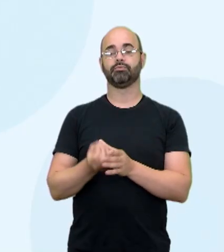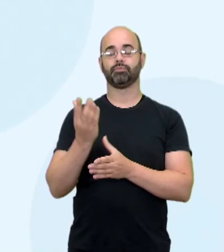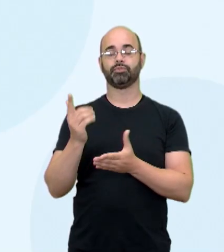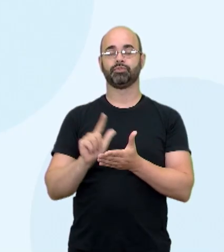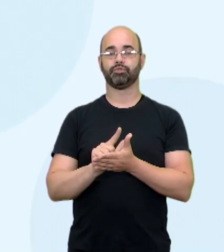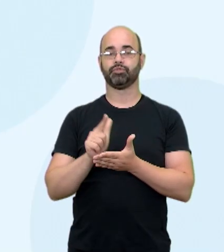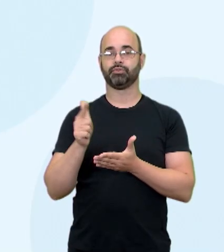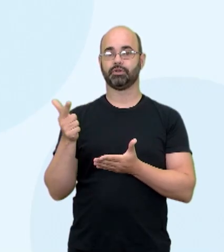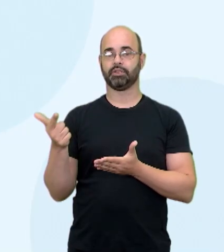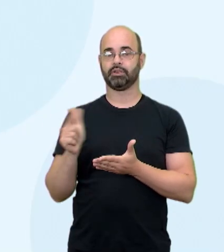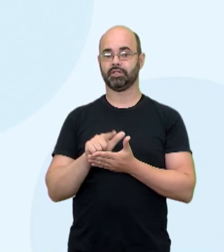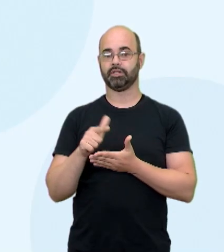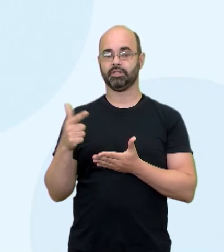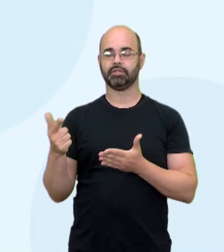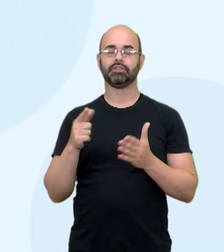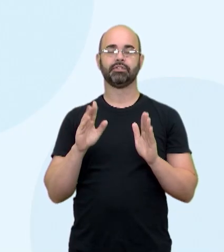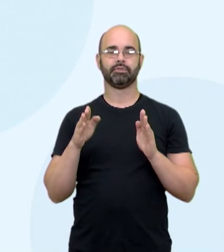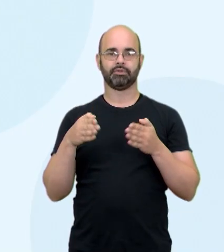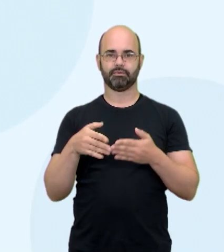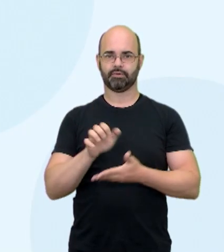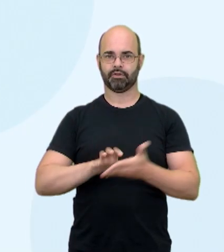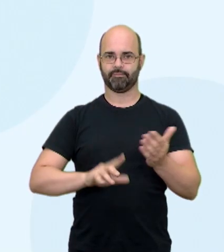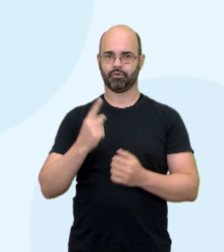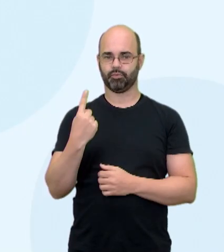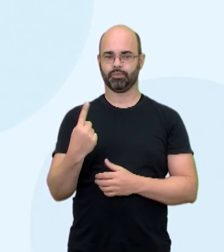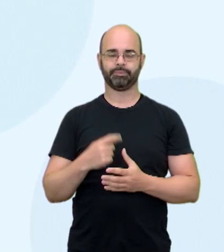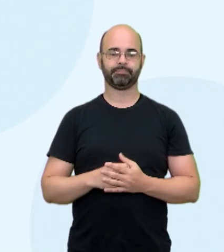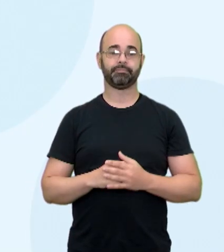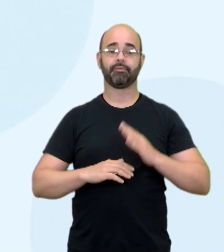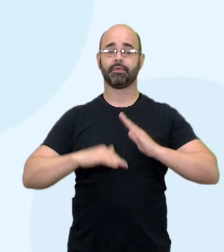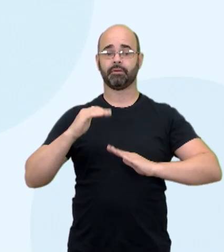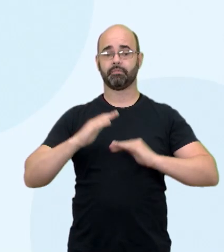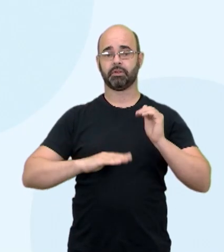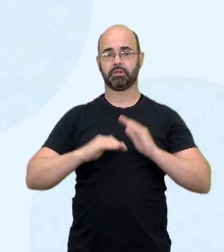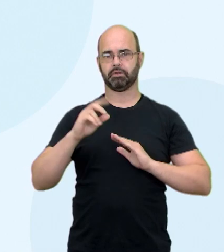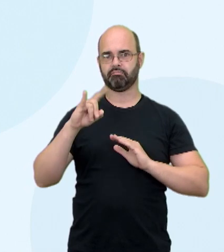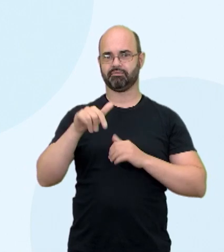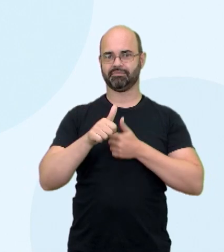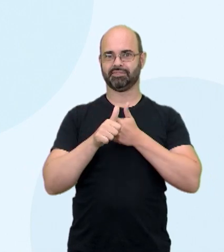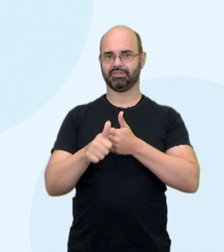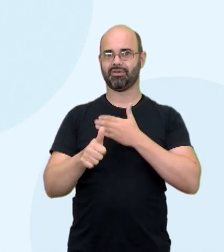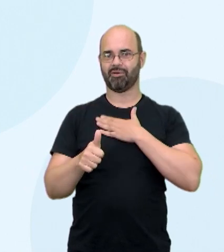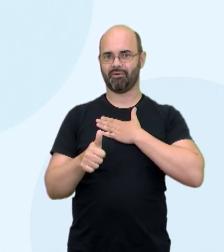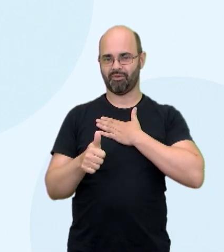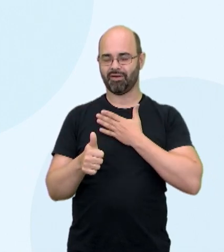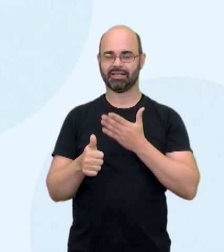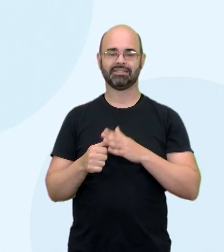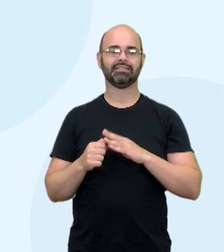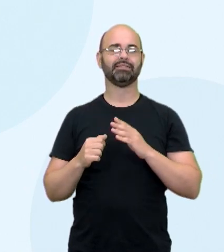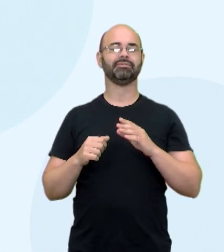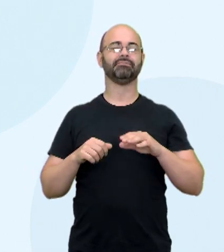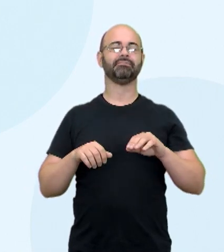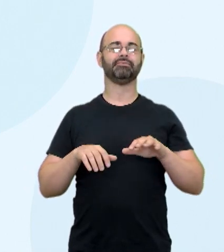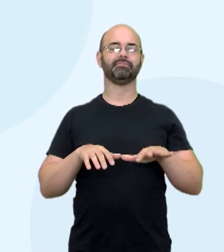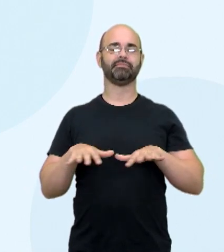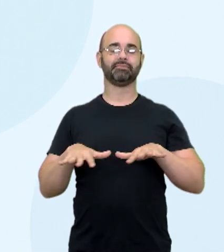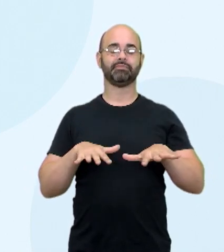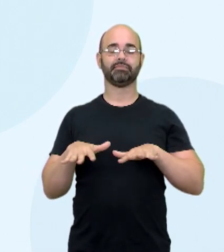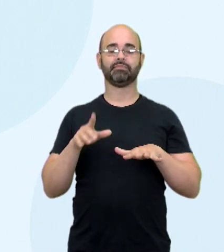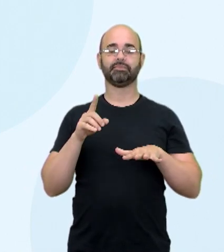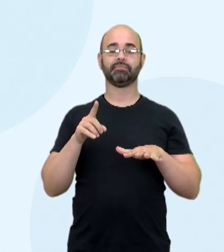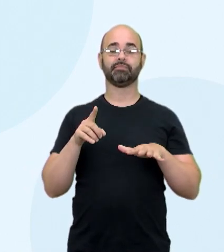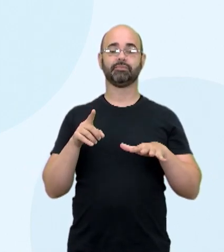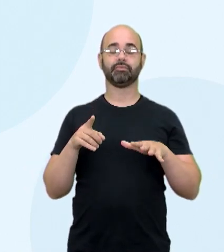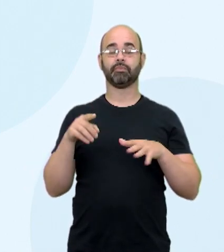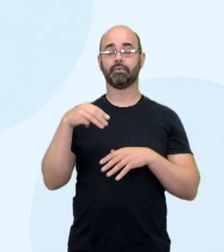sistematização, referente à atividade 1, tá? As habilidades, para quem gosta de acompanhar aí, quais são as habilidades mobilizadas, com o